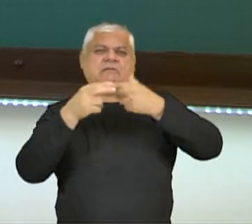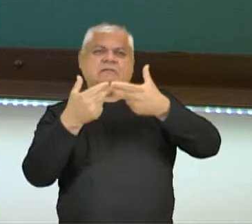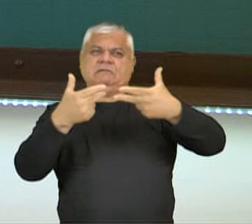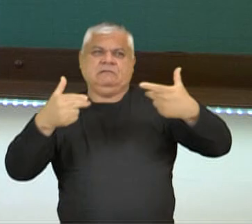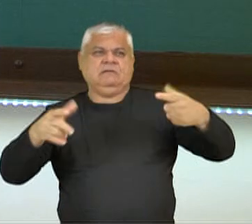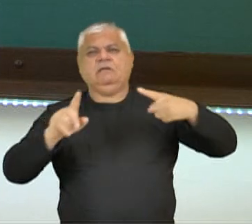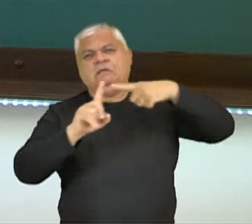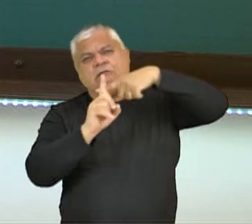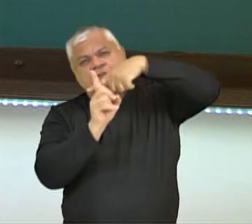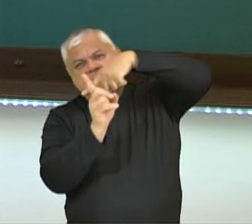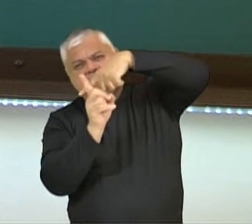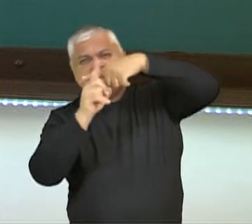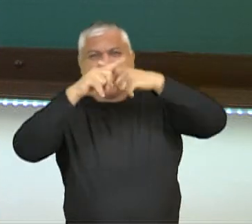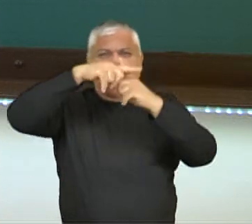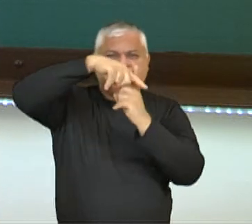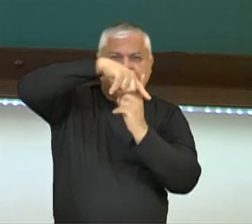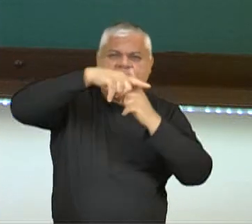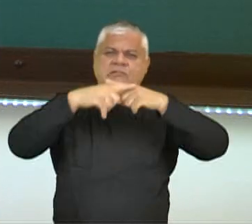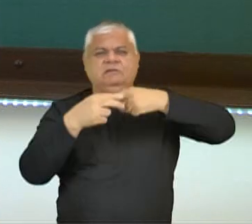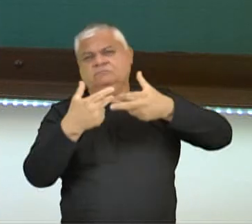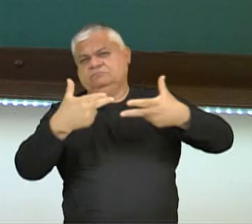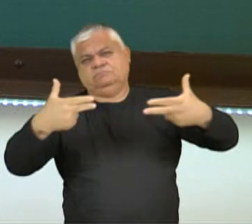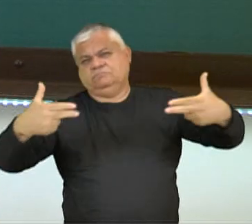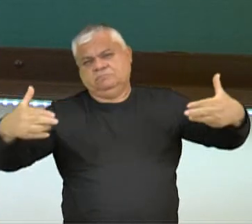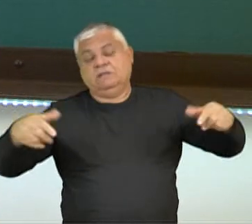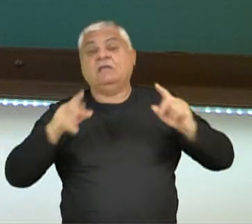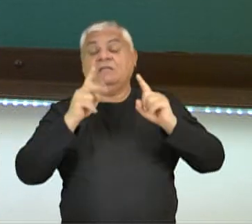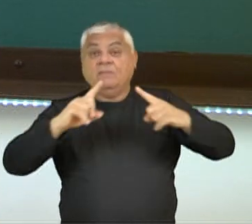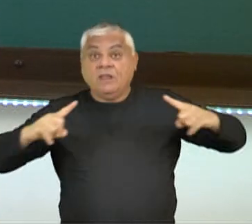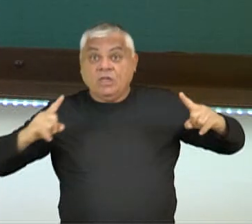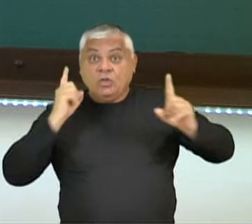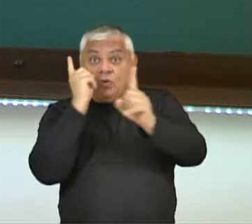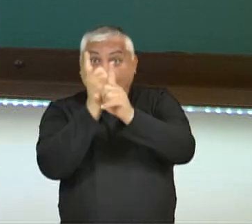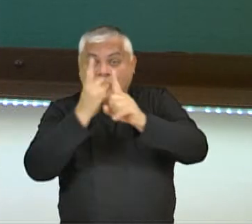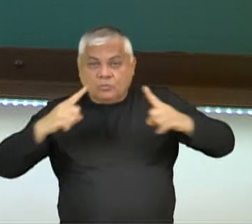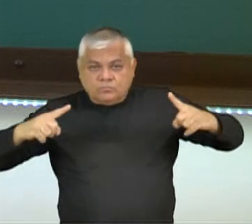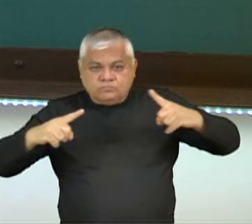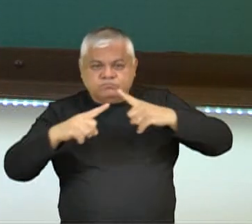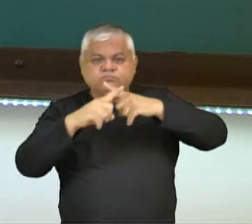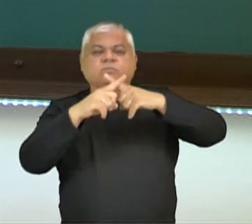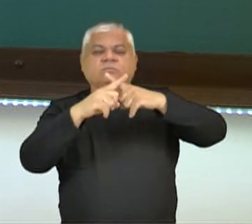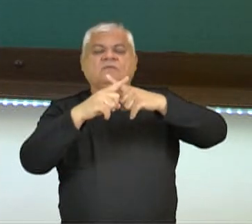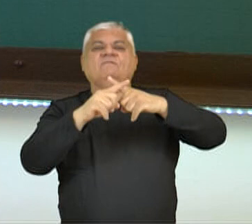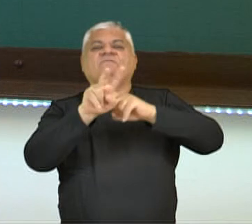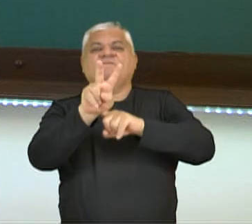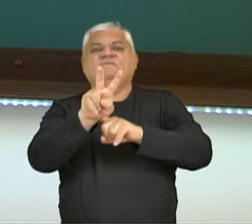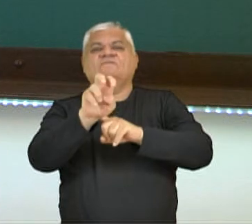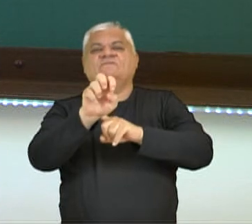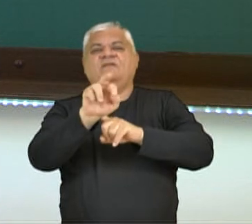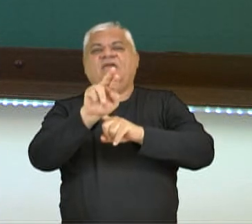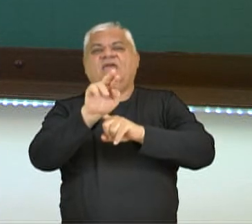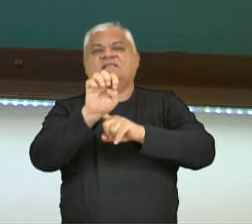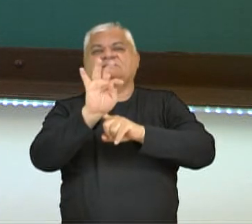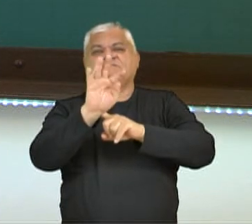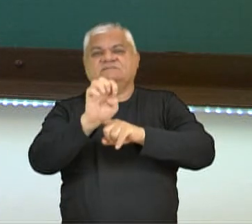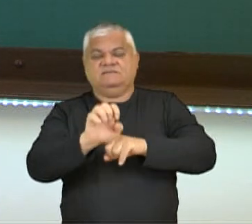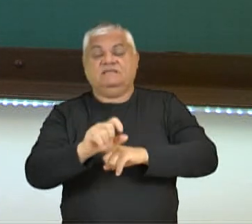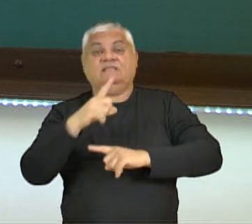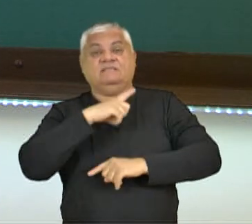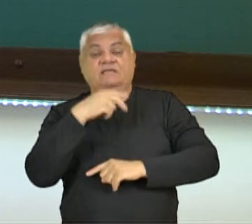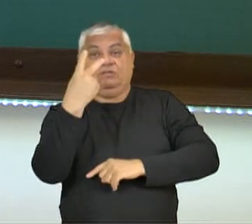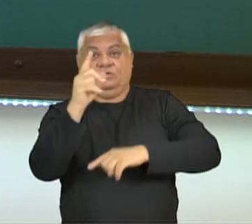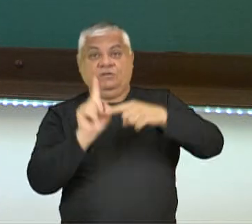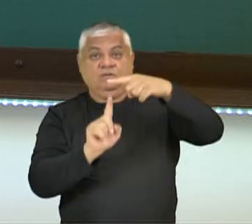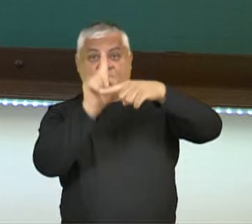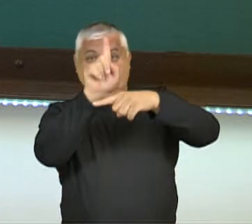menos inclinado, mais torto. Tem duas retas que se encontram, tem um vértice. Tem um vértice, tem a formação de 2